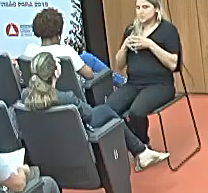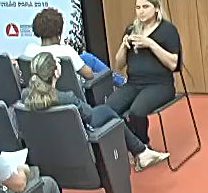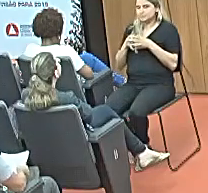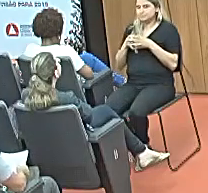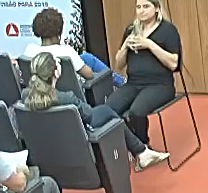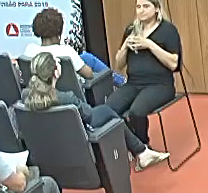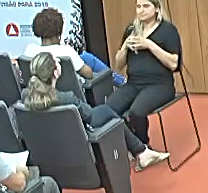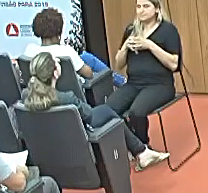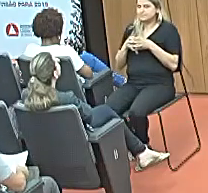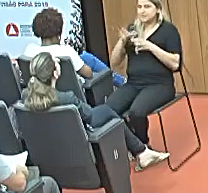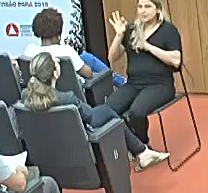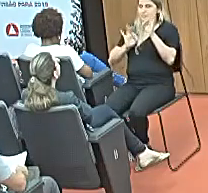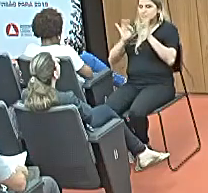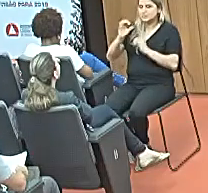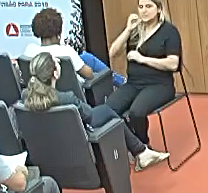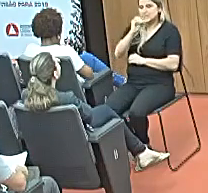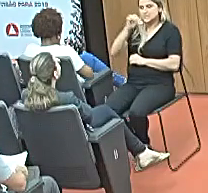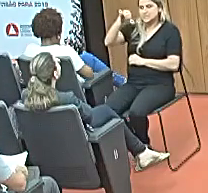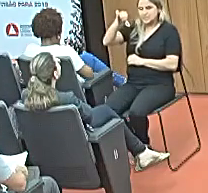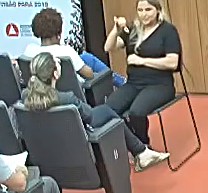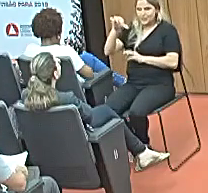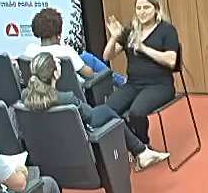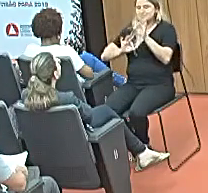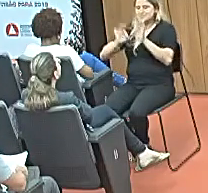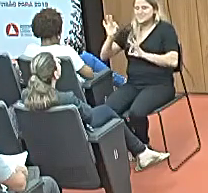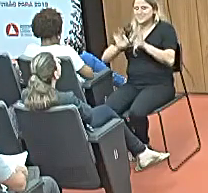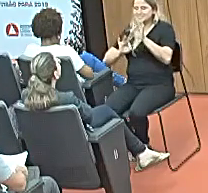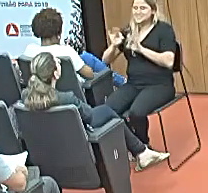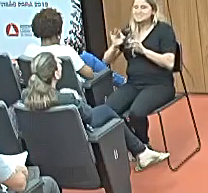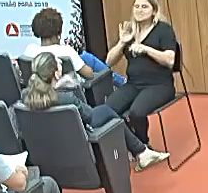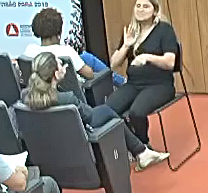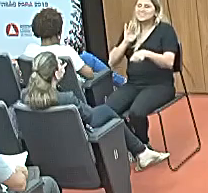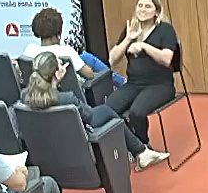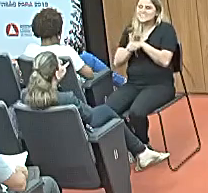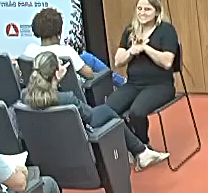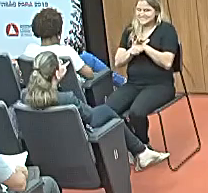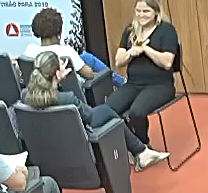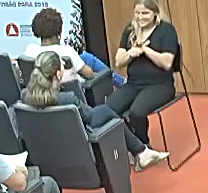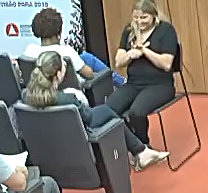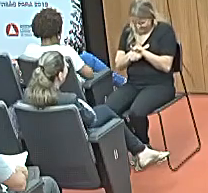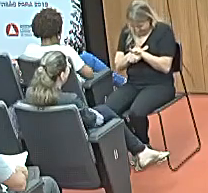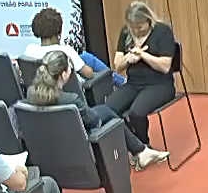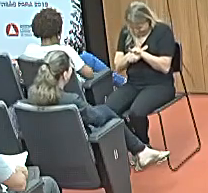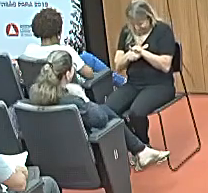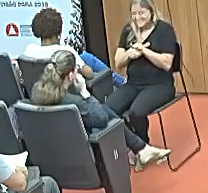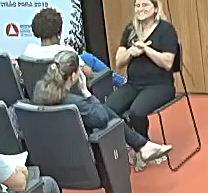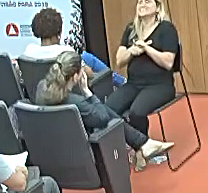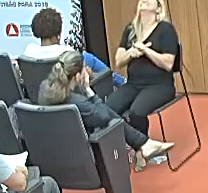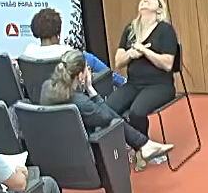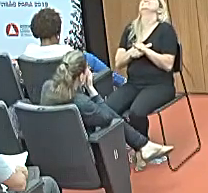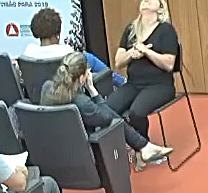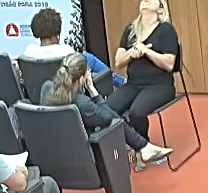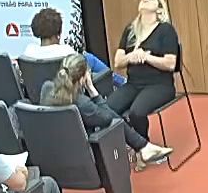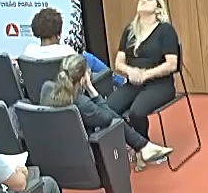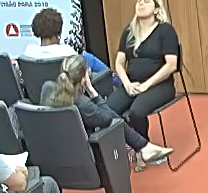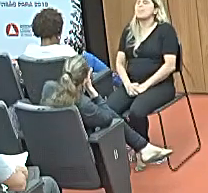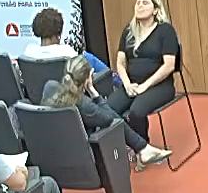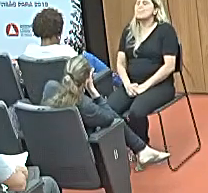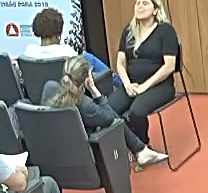09 que é o programa estadual de cooperativismo da agricultura familiar ea minúcia familiar né